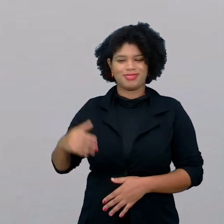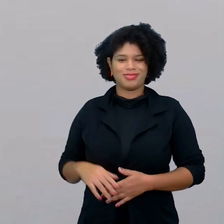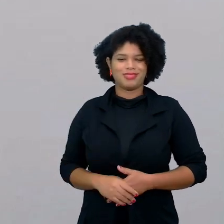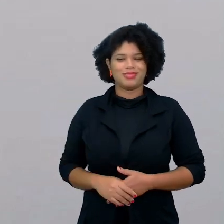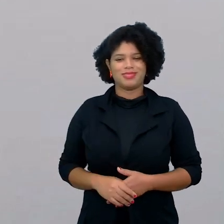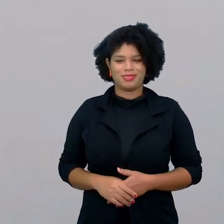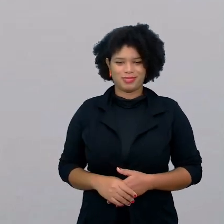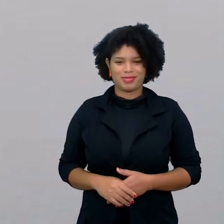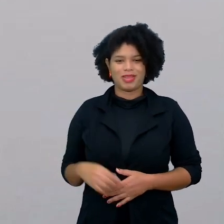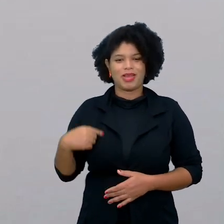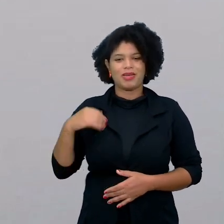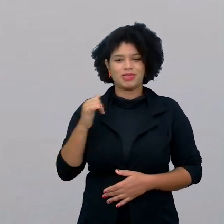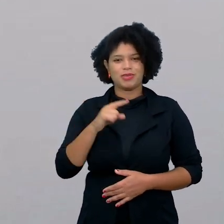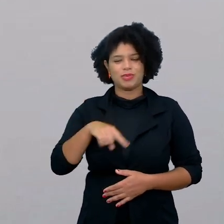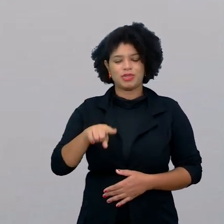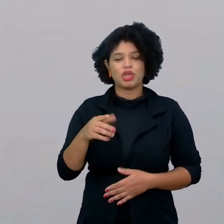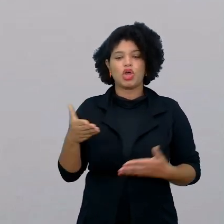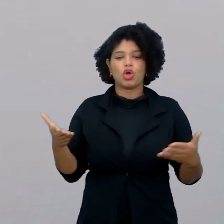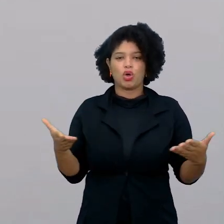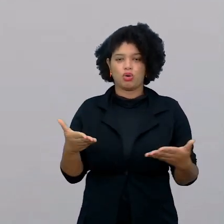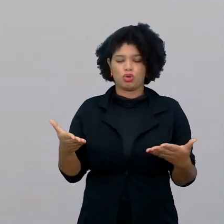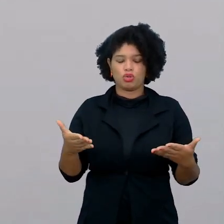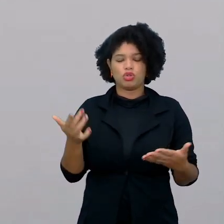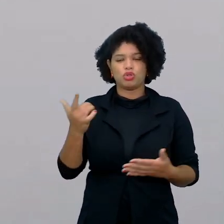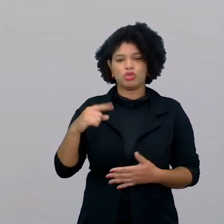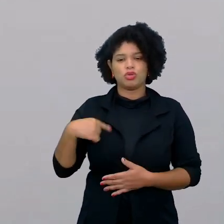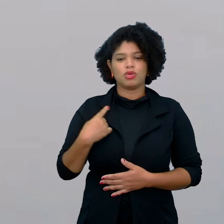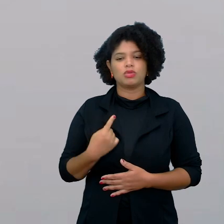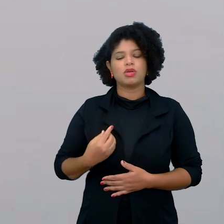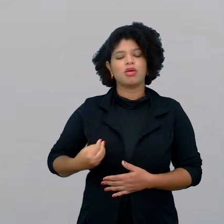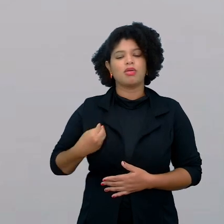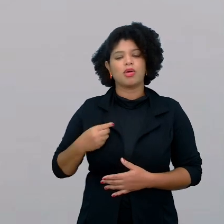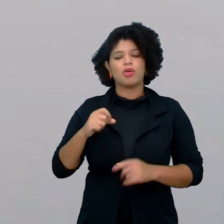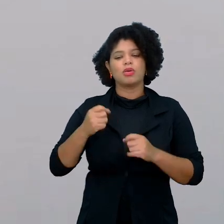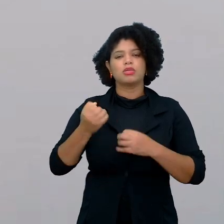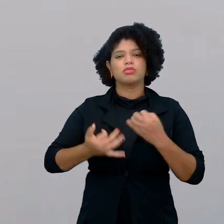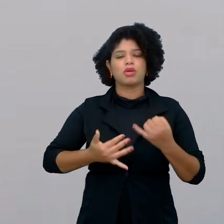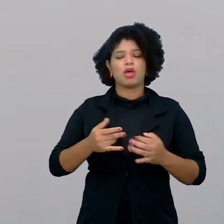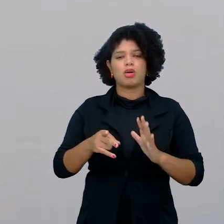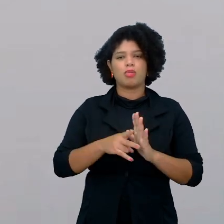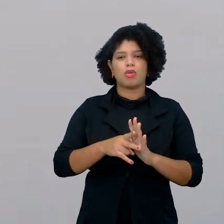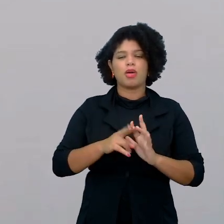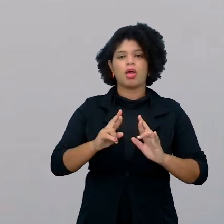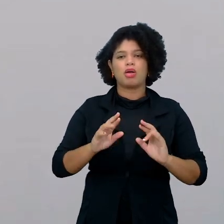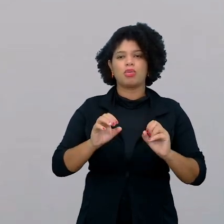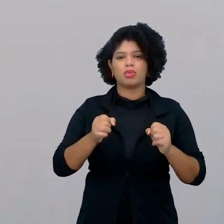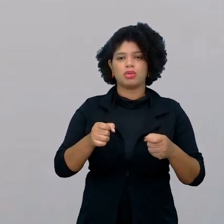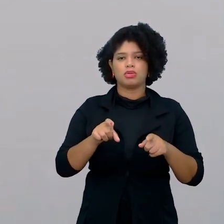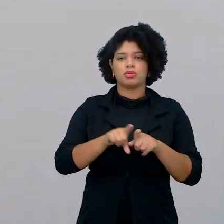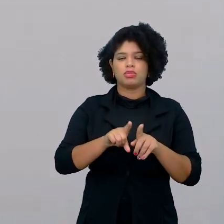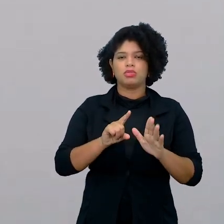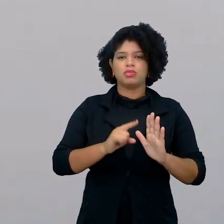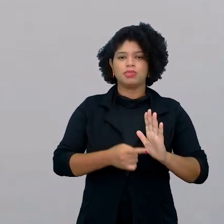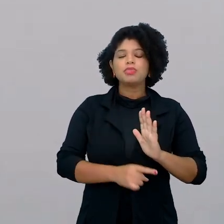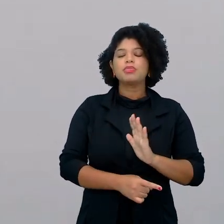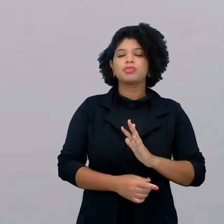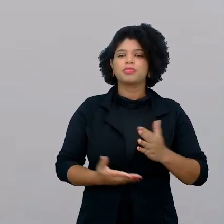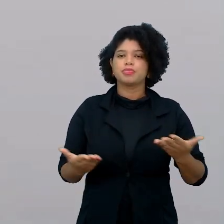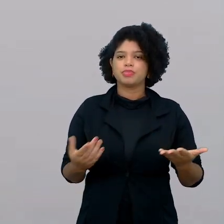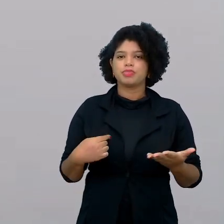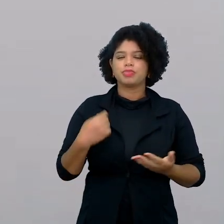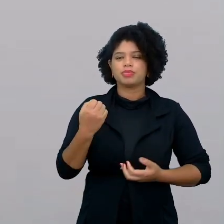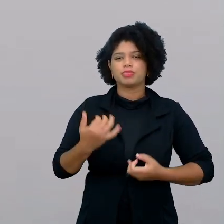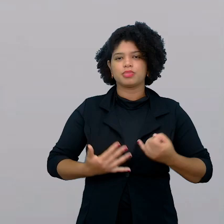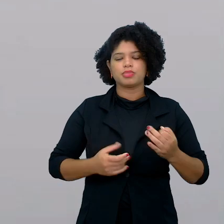como disse, hoje a gente está mais uma vez aqui para falar do programa de recuperação. E hoje nós falaremos